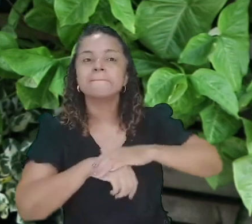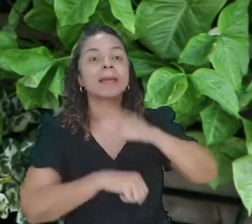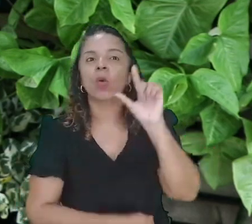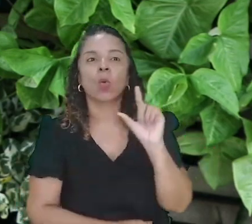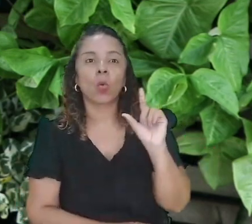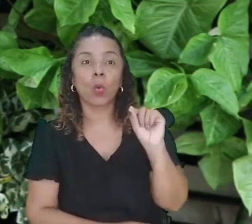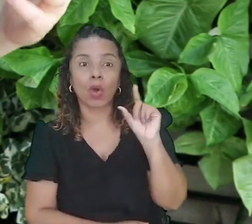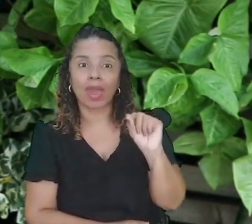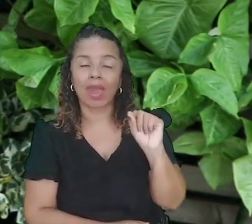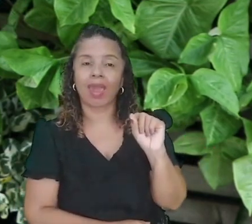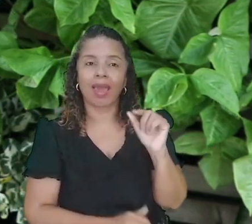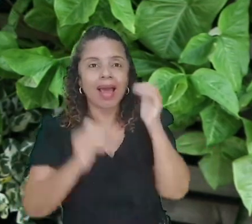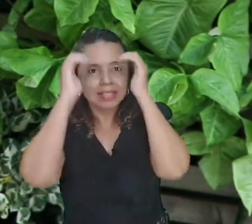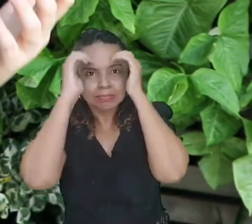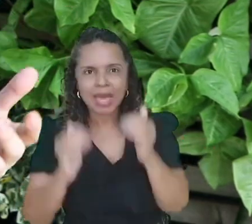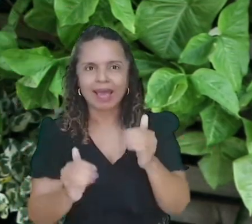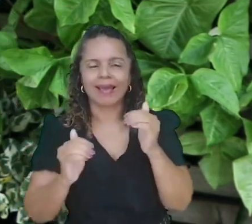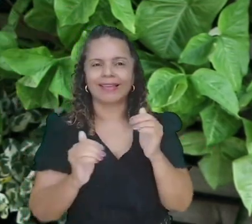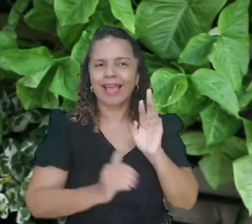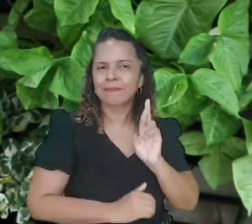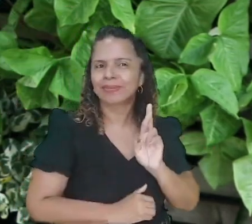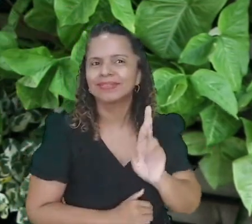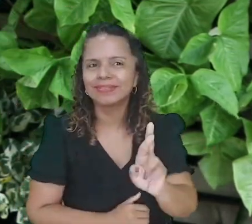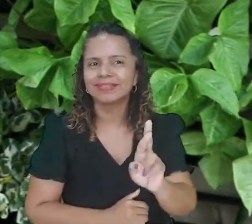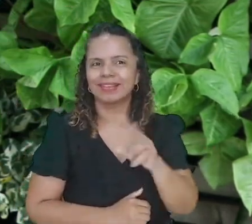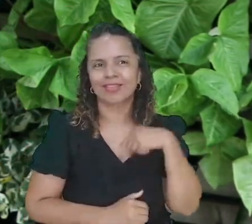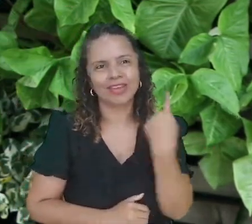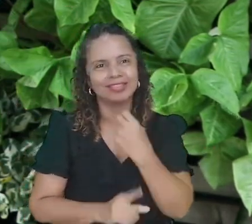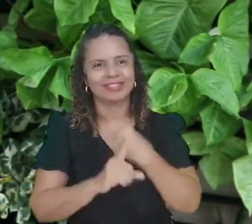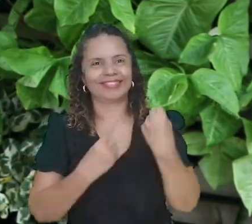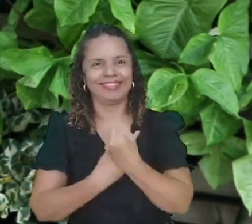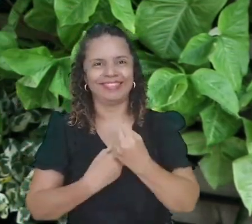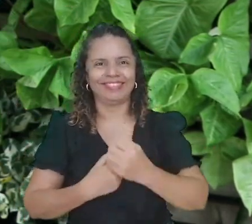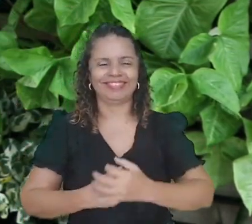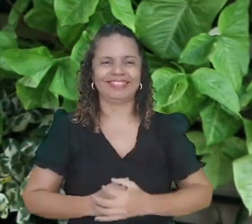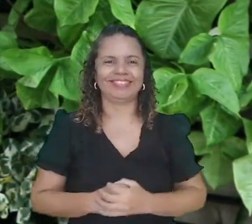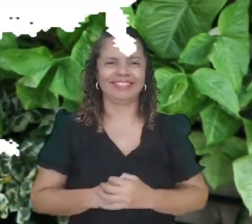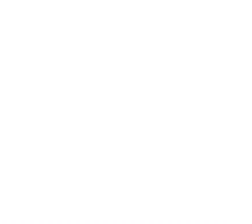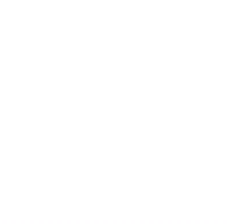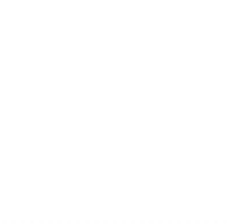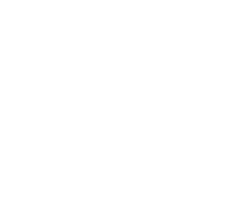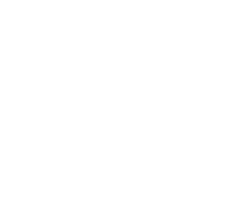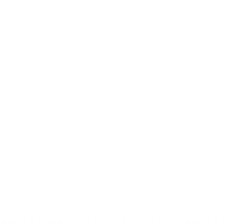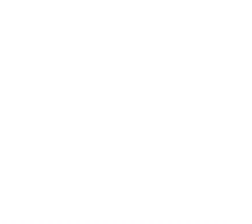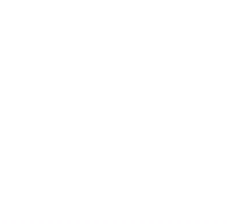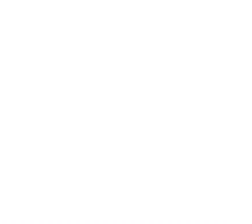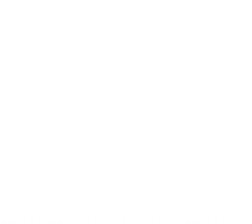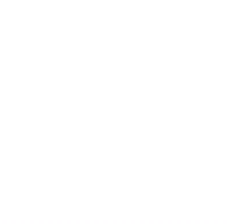com mais, né, enfim, com mais representatividade da nossa sociedade.